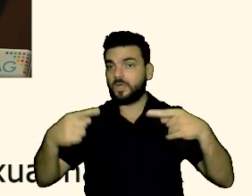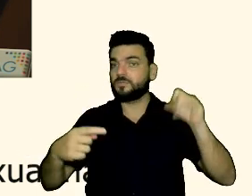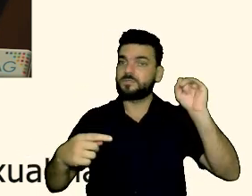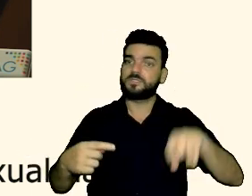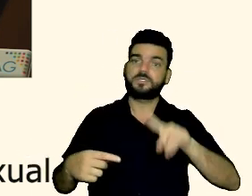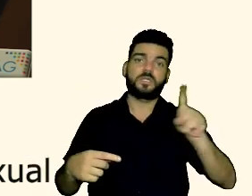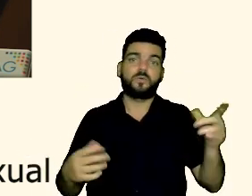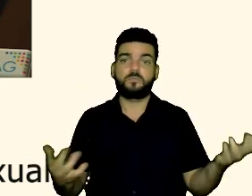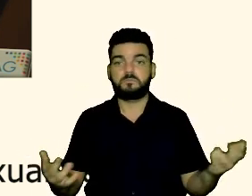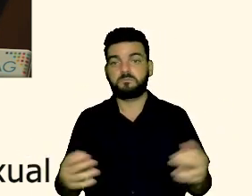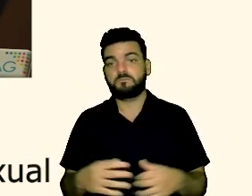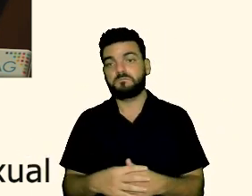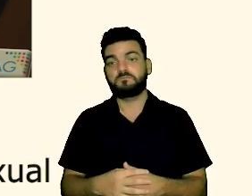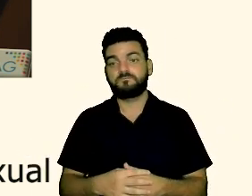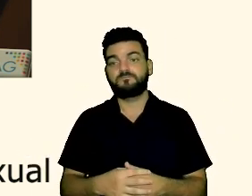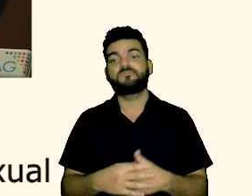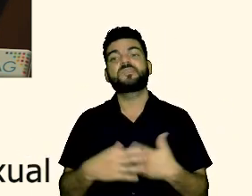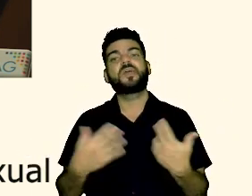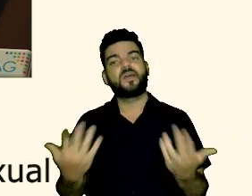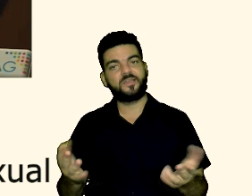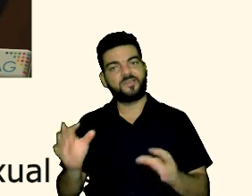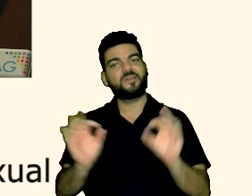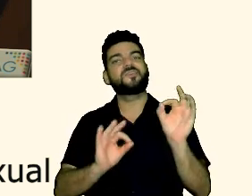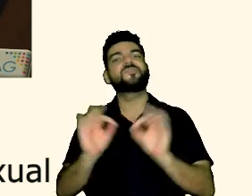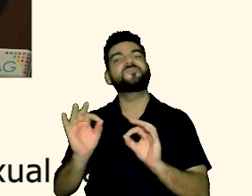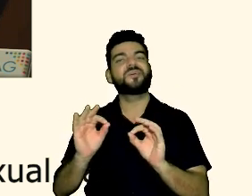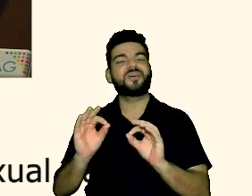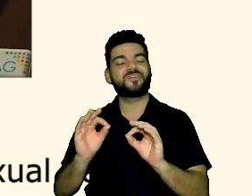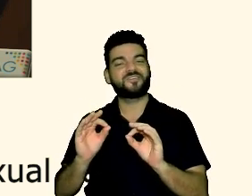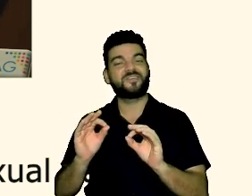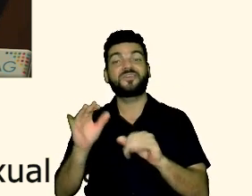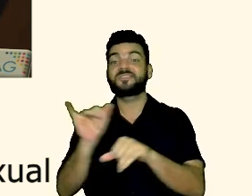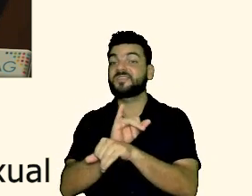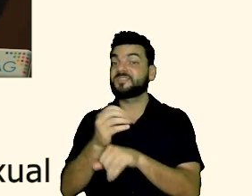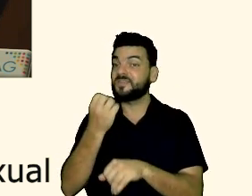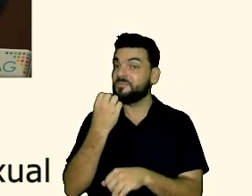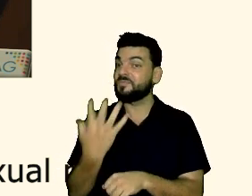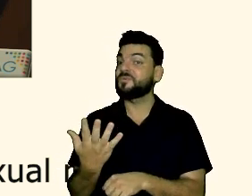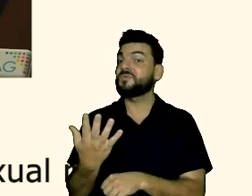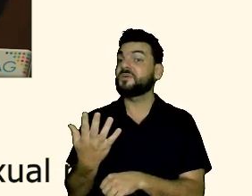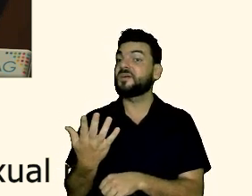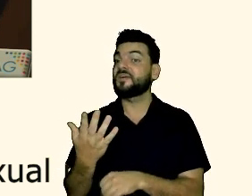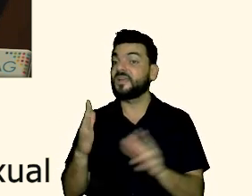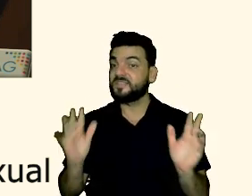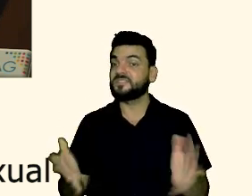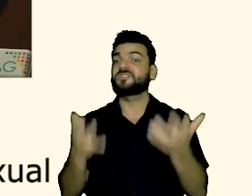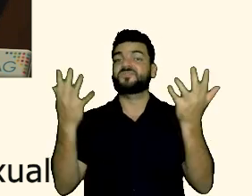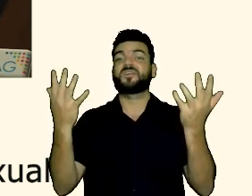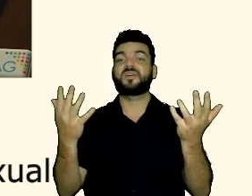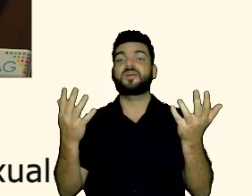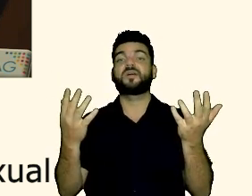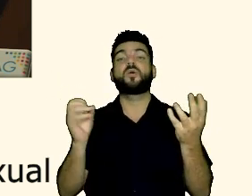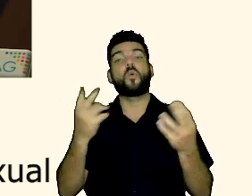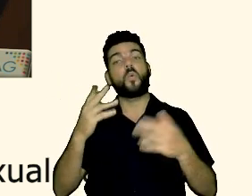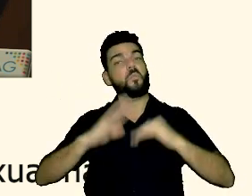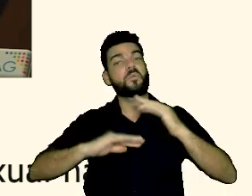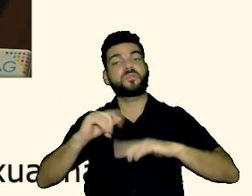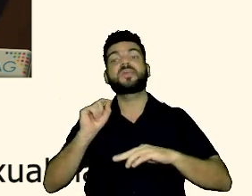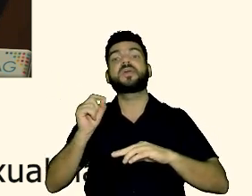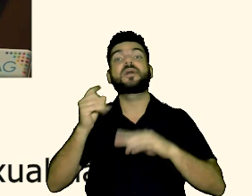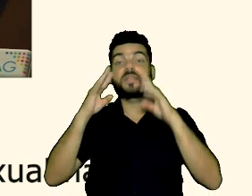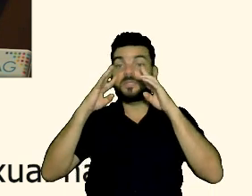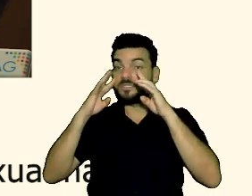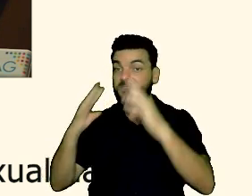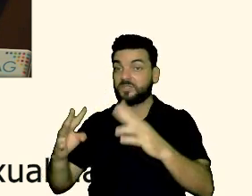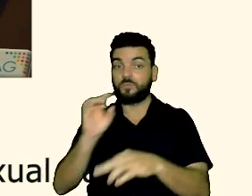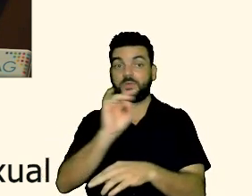poderosa ferramenta ou competência que é a escuta e a escuta empática, que não só a capacidade